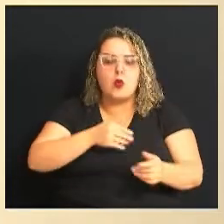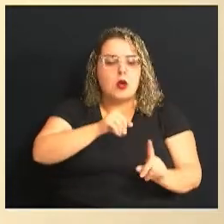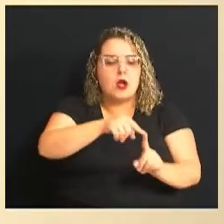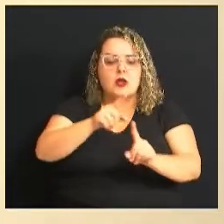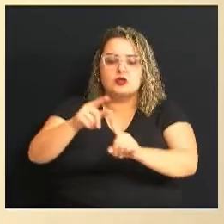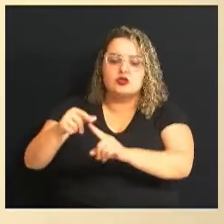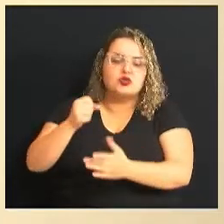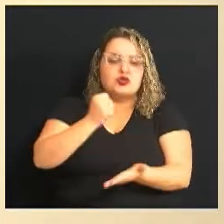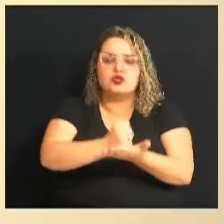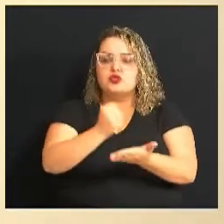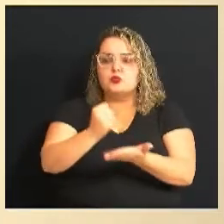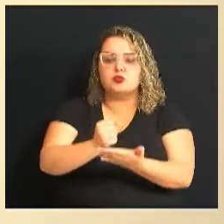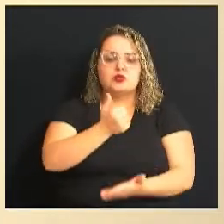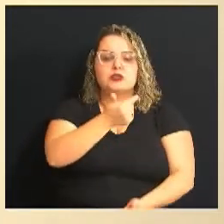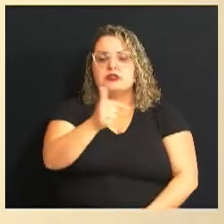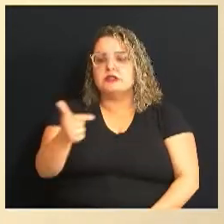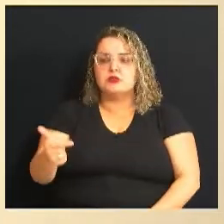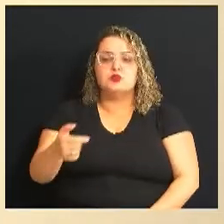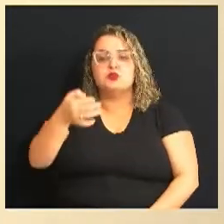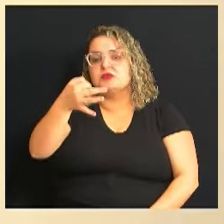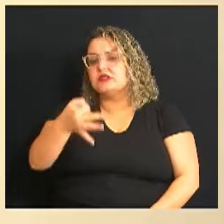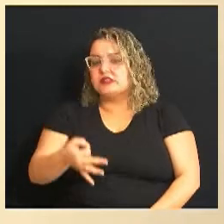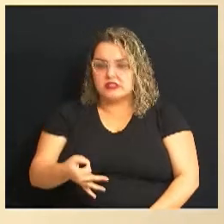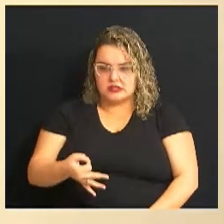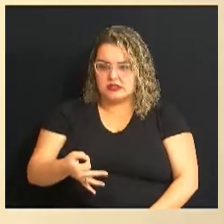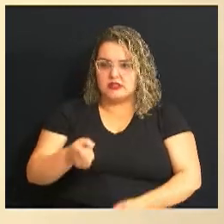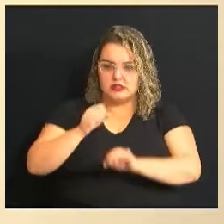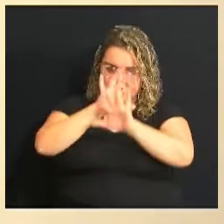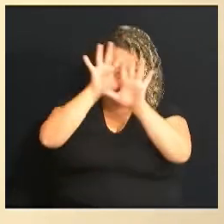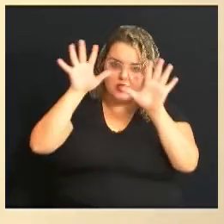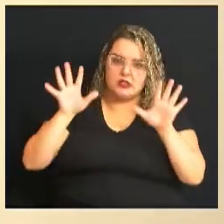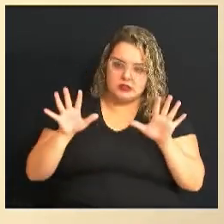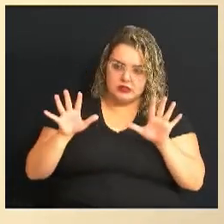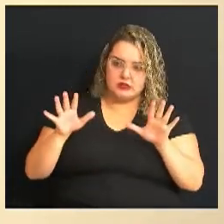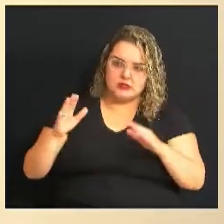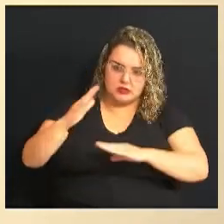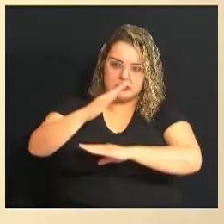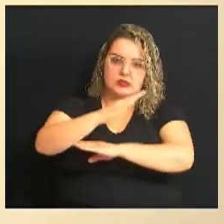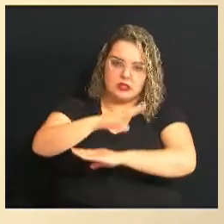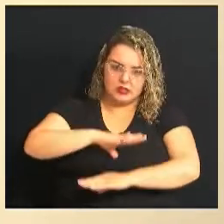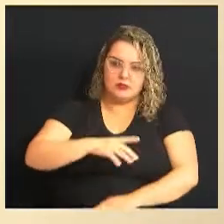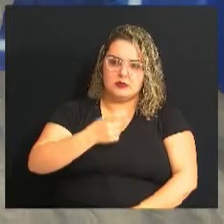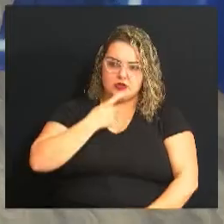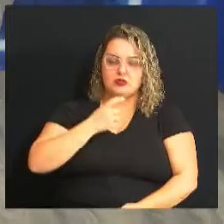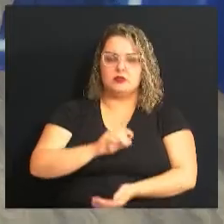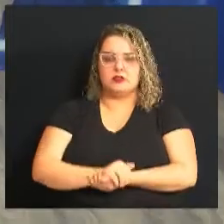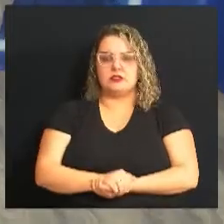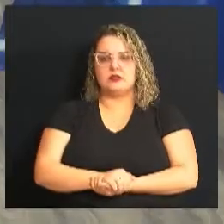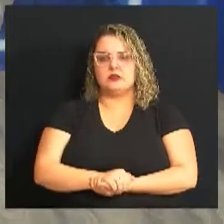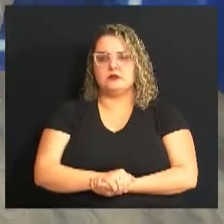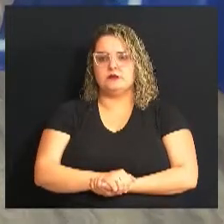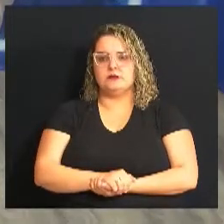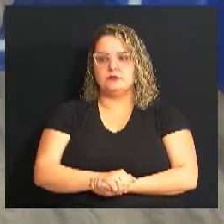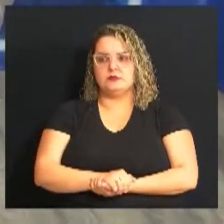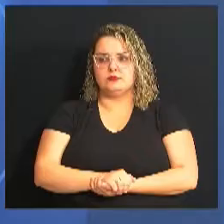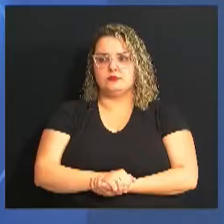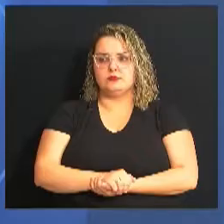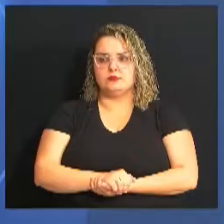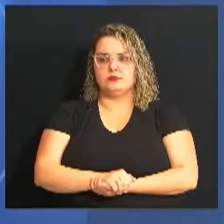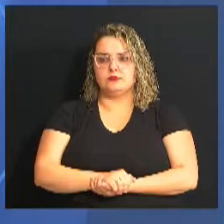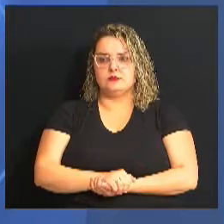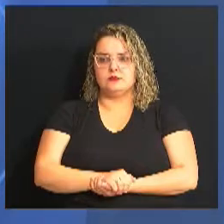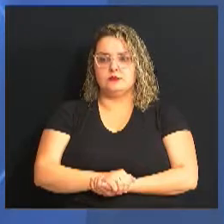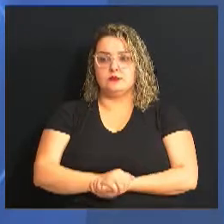não tenha a certeza da transparência na Câmara Municipal de Campinas. A formação